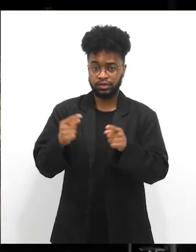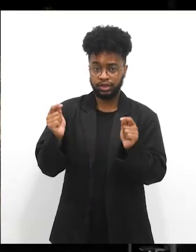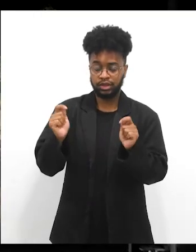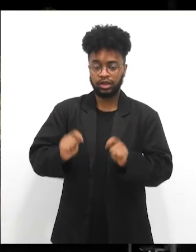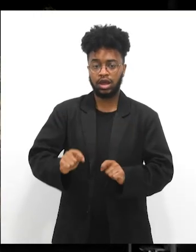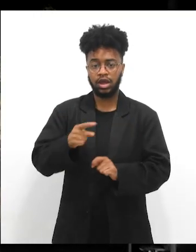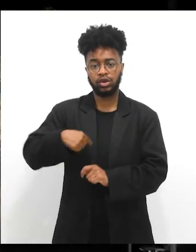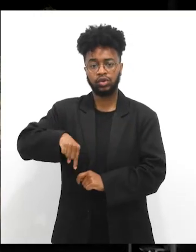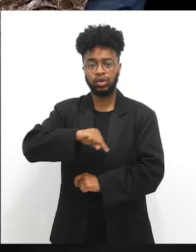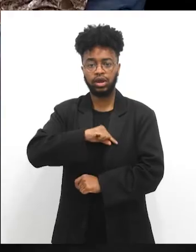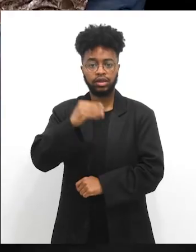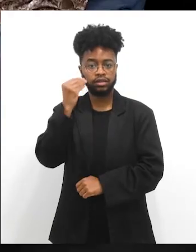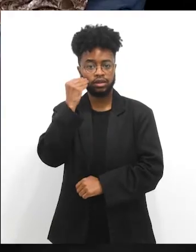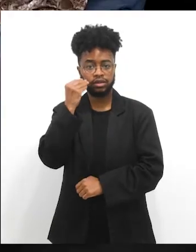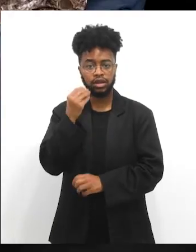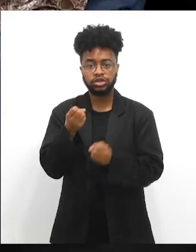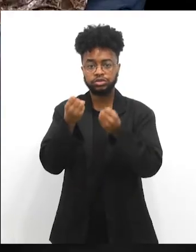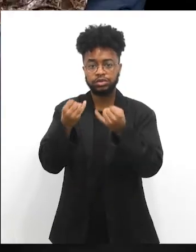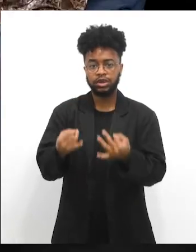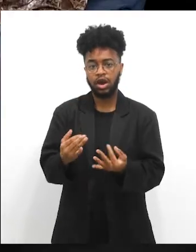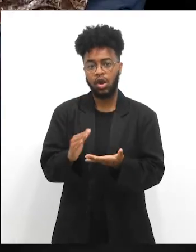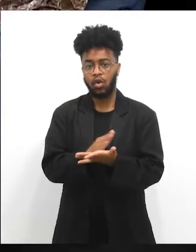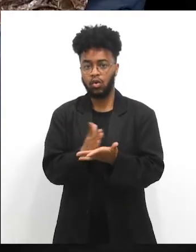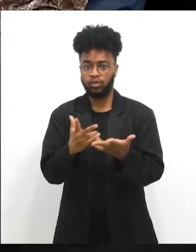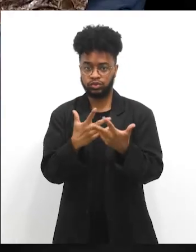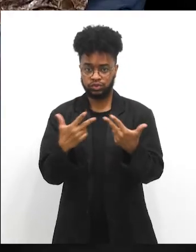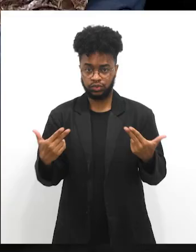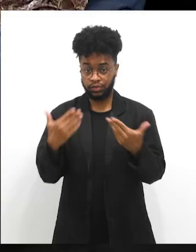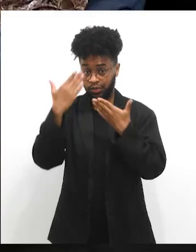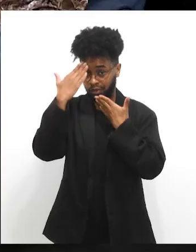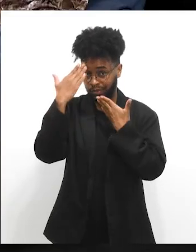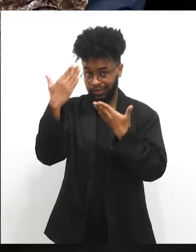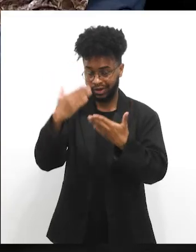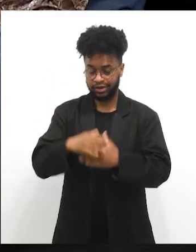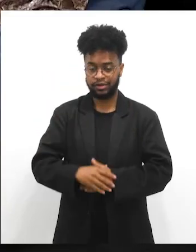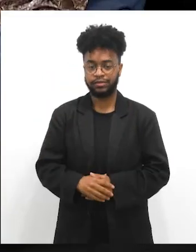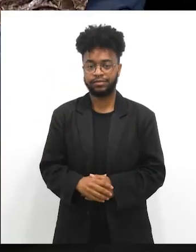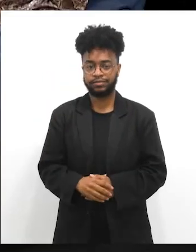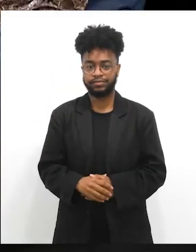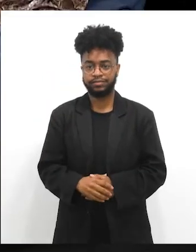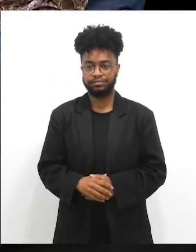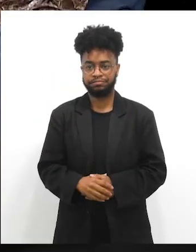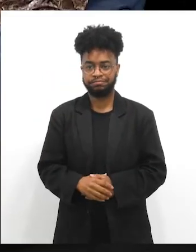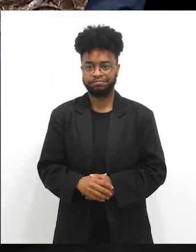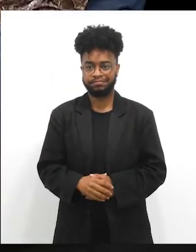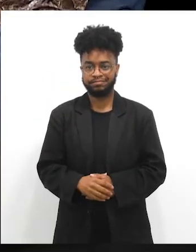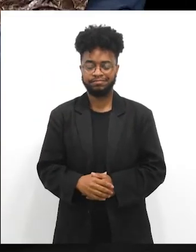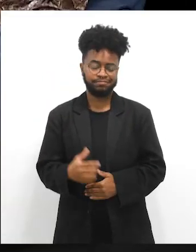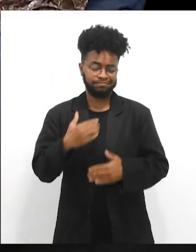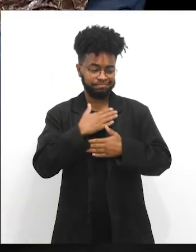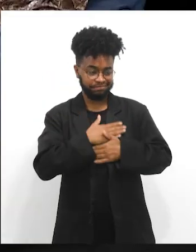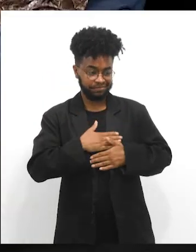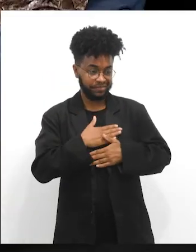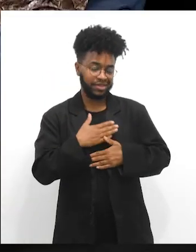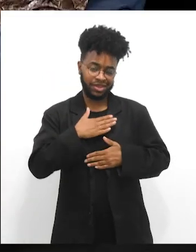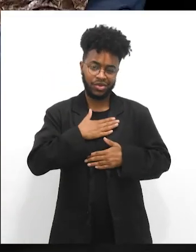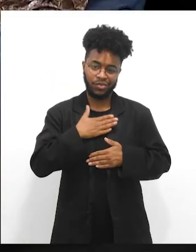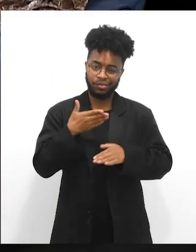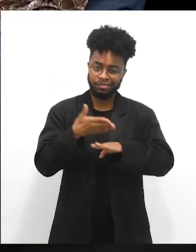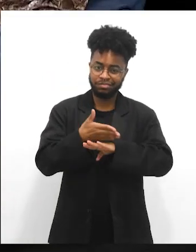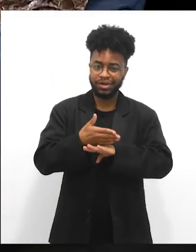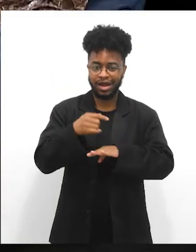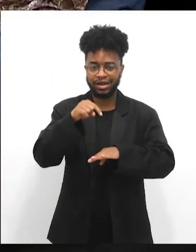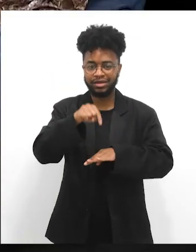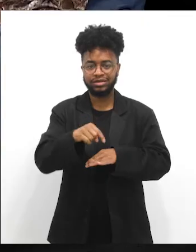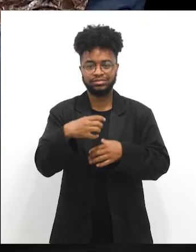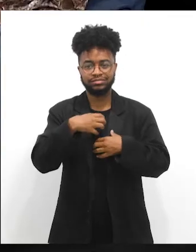nós possamos tentar esclarecer alguma coisa. Obrigada, Alexandre. Eu que agradeço a participação, Luzinho.